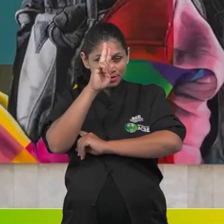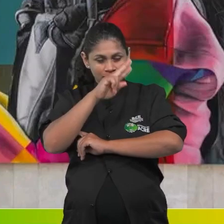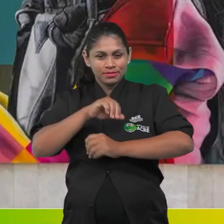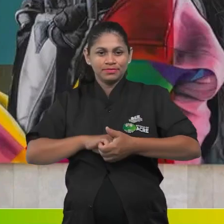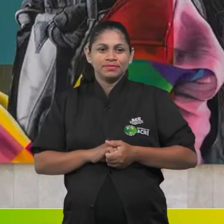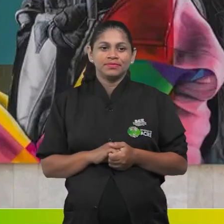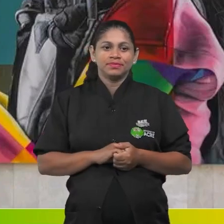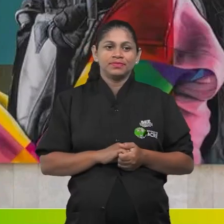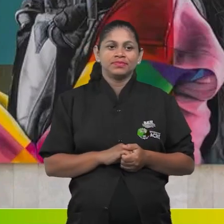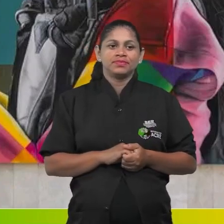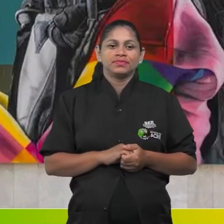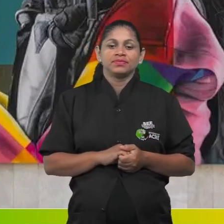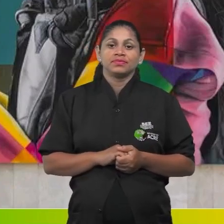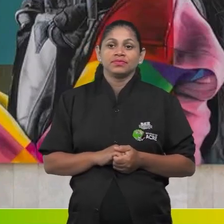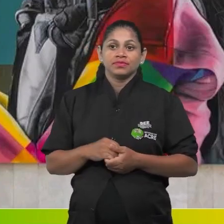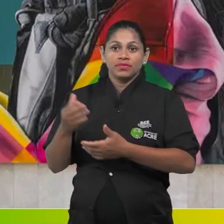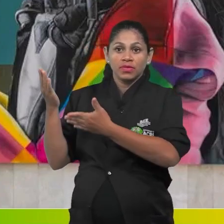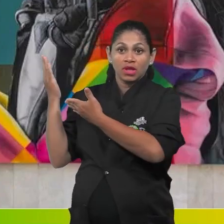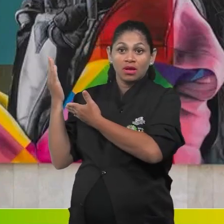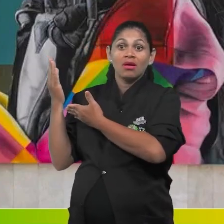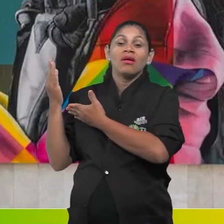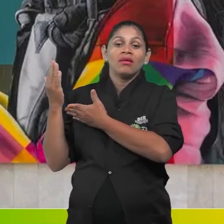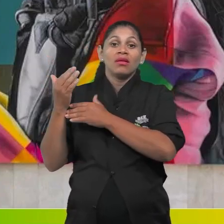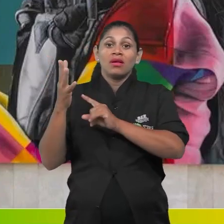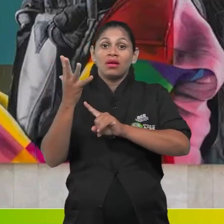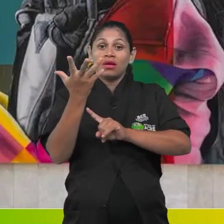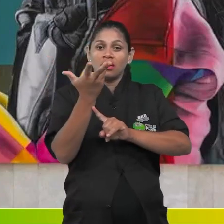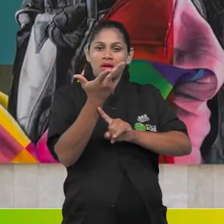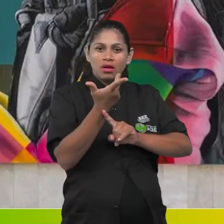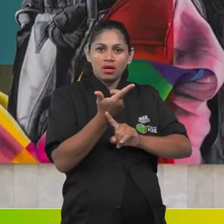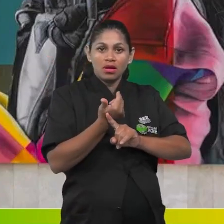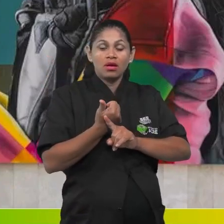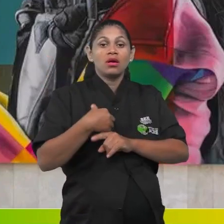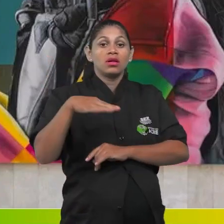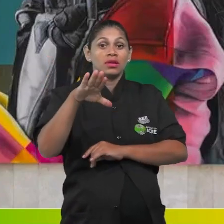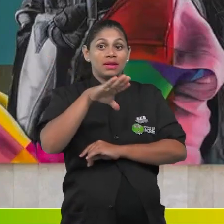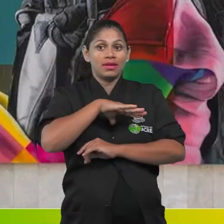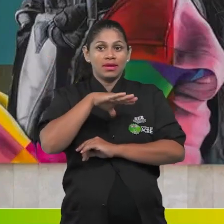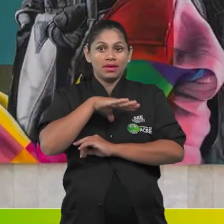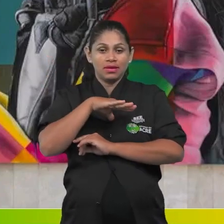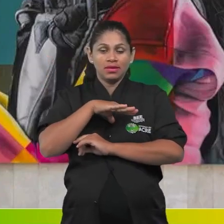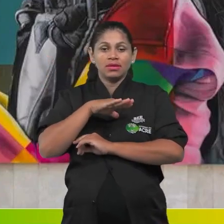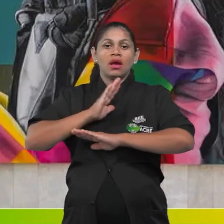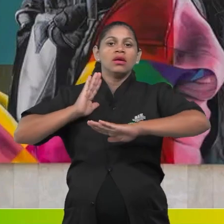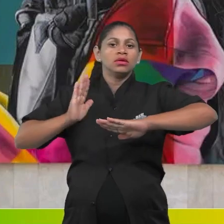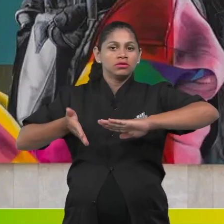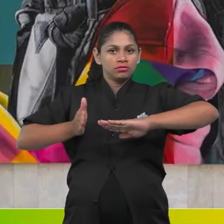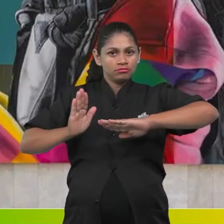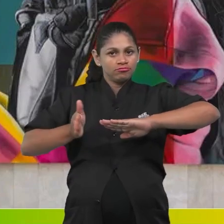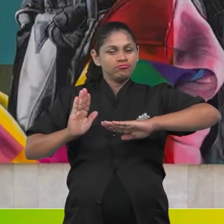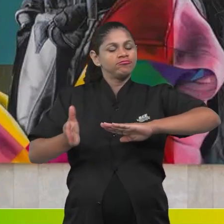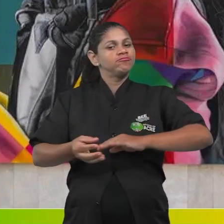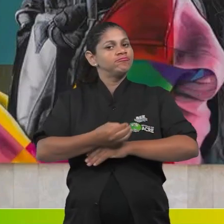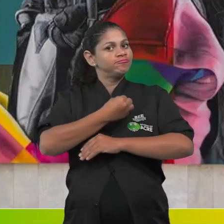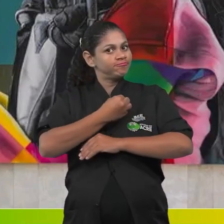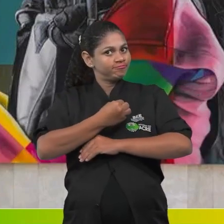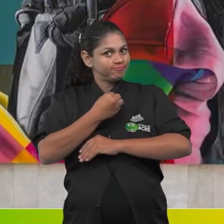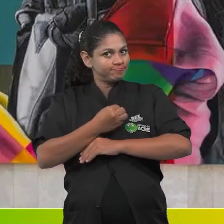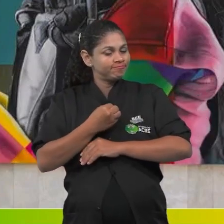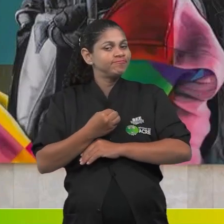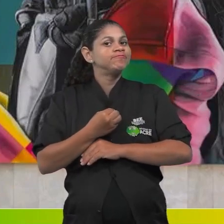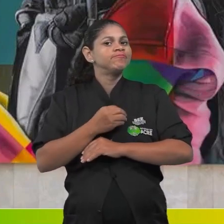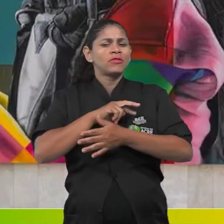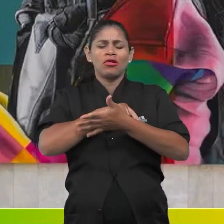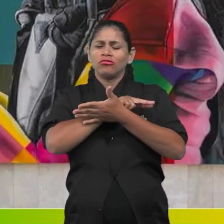E aqui a gente vai falar sobre a arte urbana e contemporânea, que ela é muito mais presente. Eu acredito que